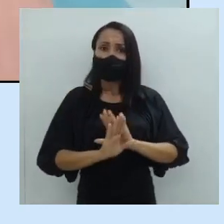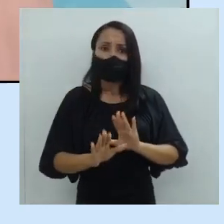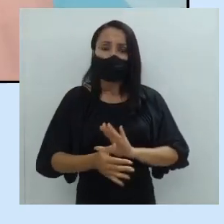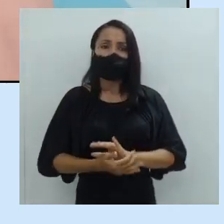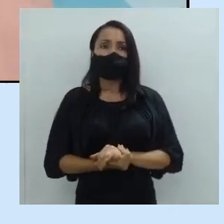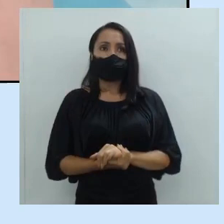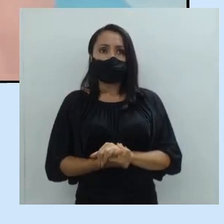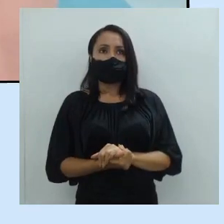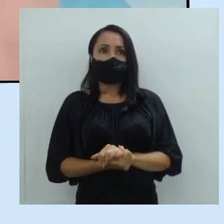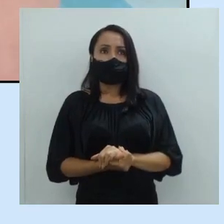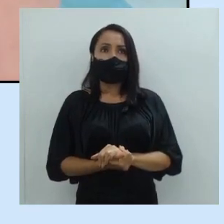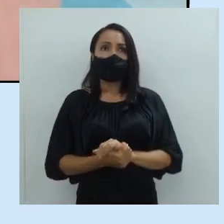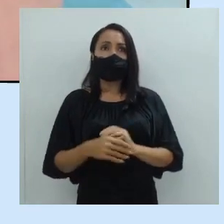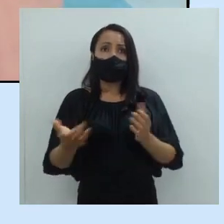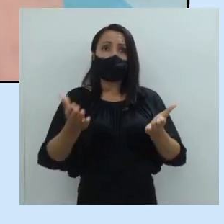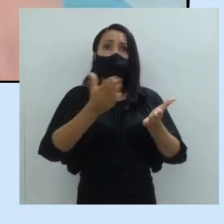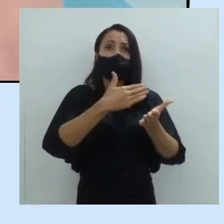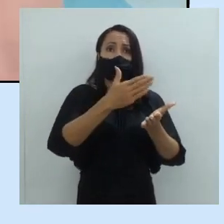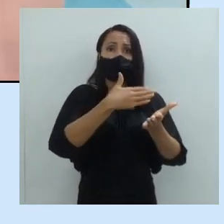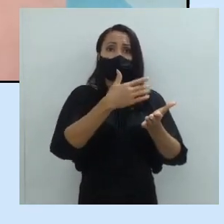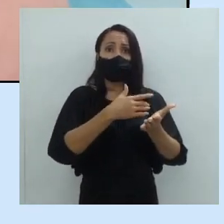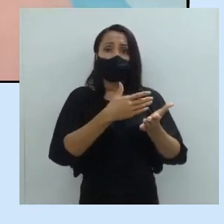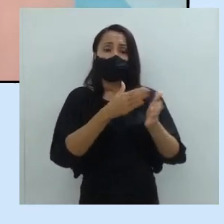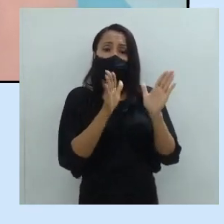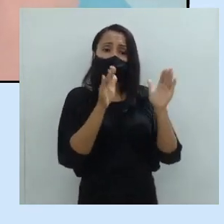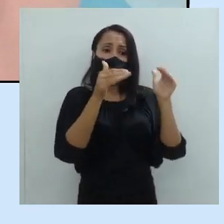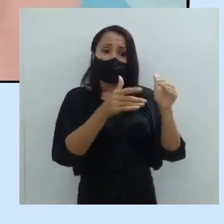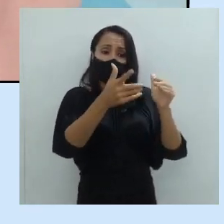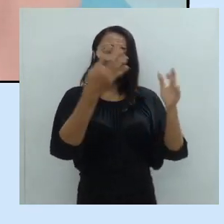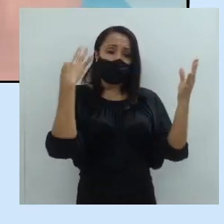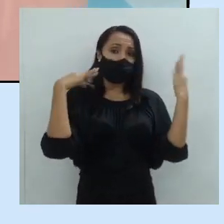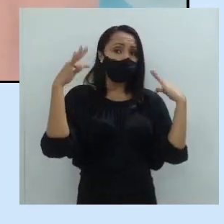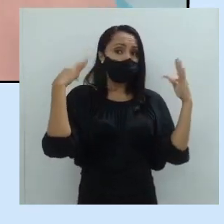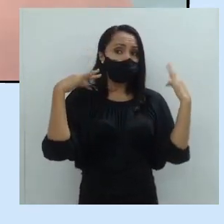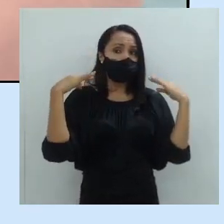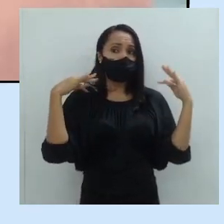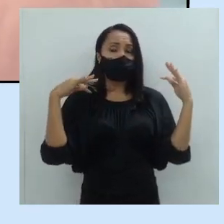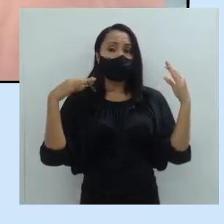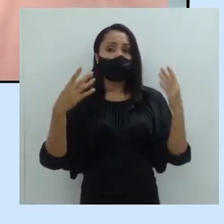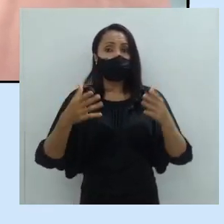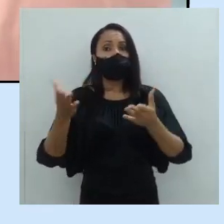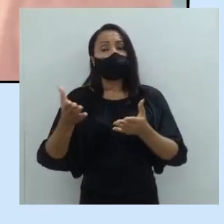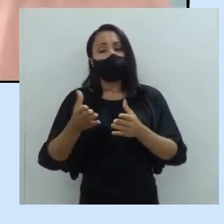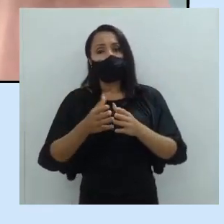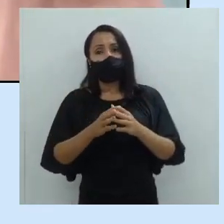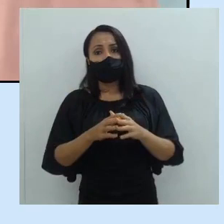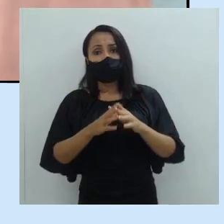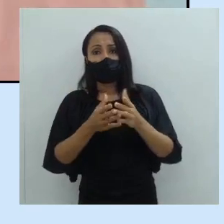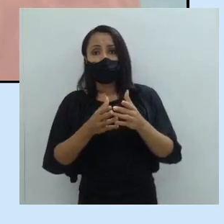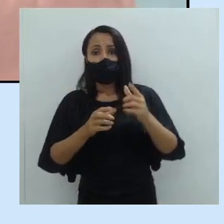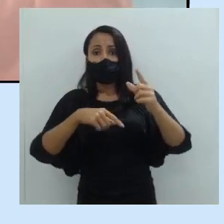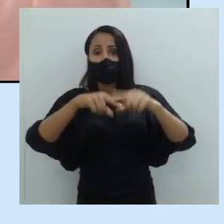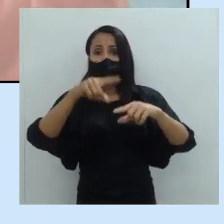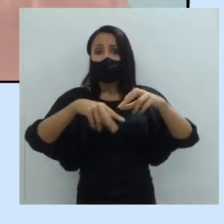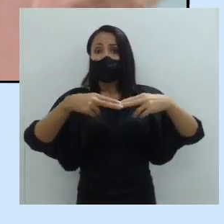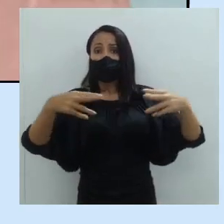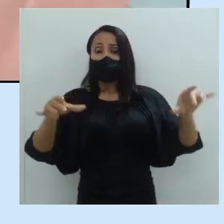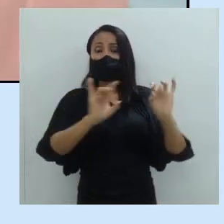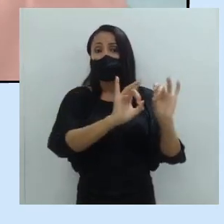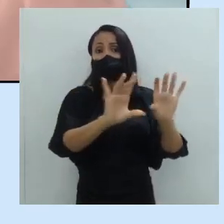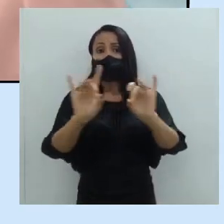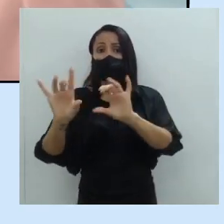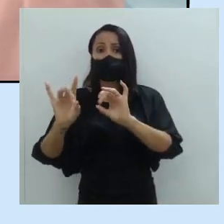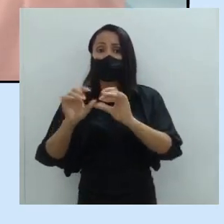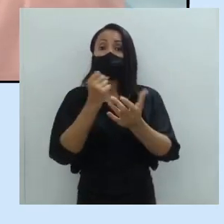de o caderno ser para turistas, já dá para entender que mercadorias que são para venda, para